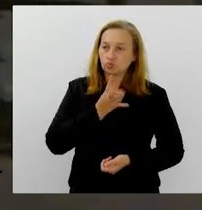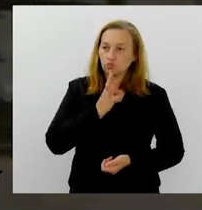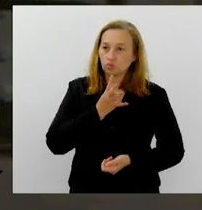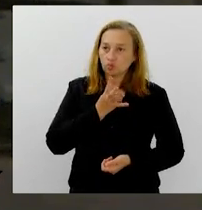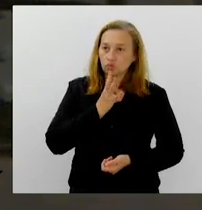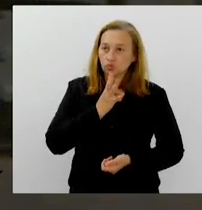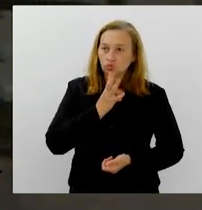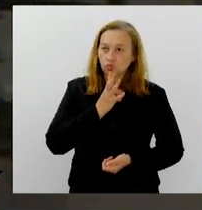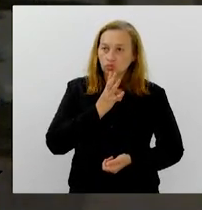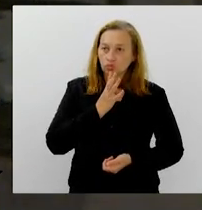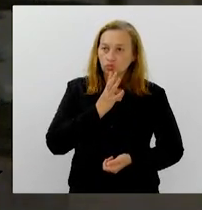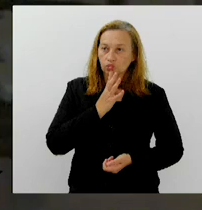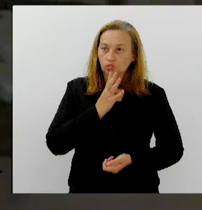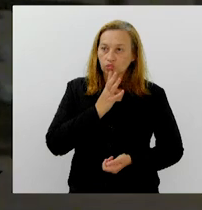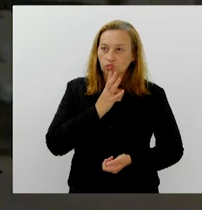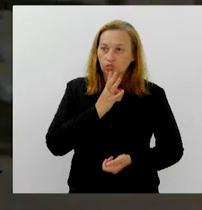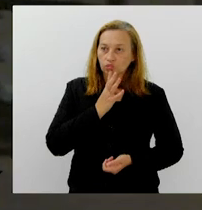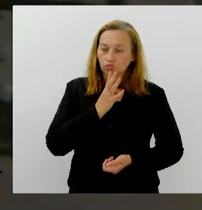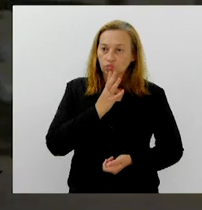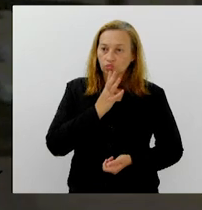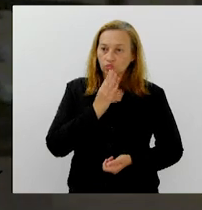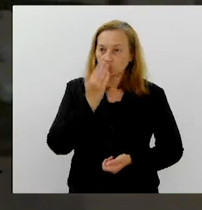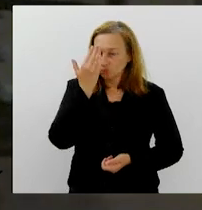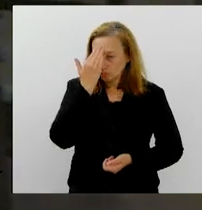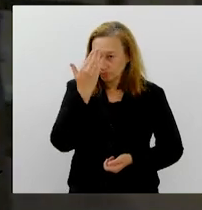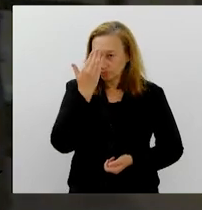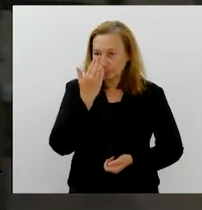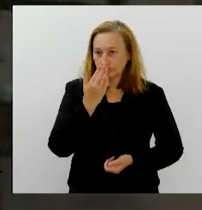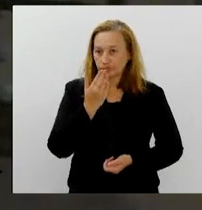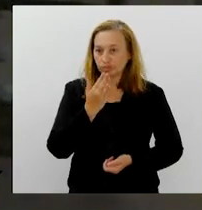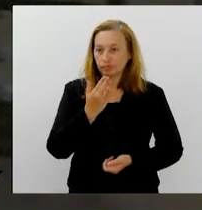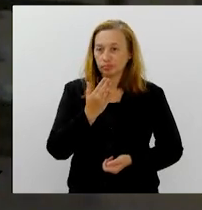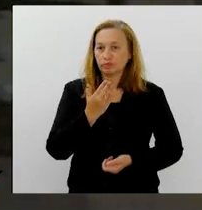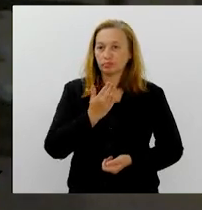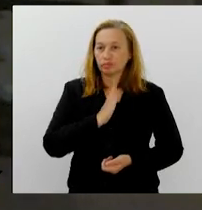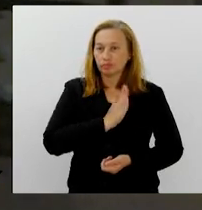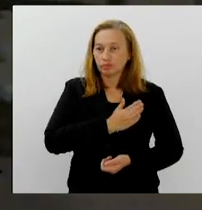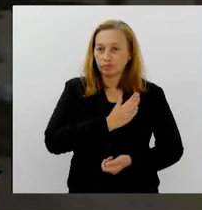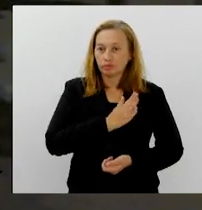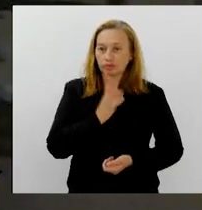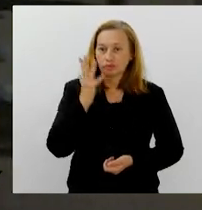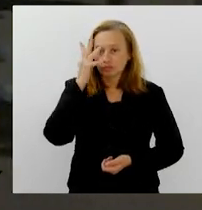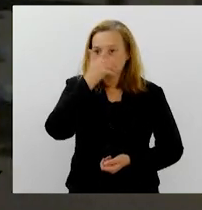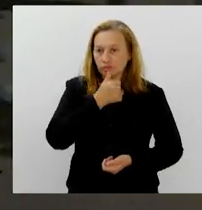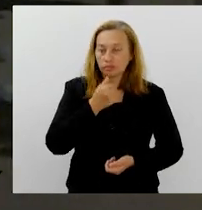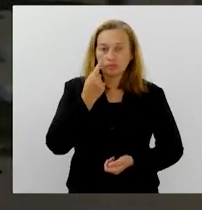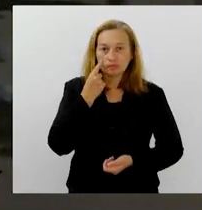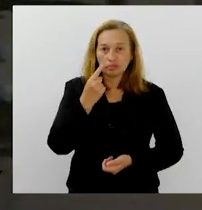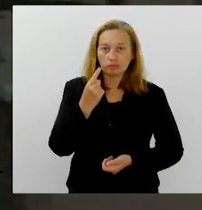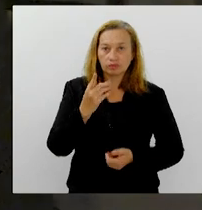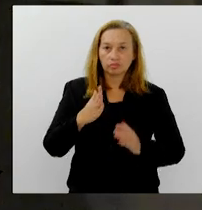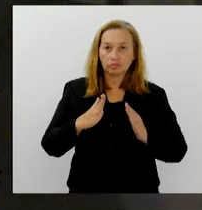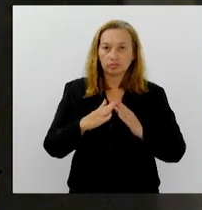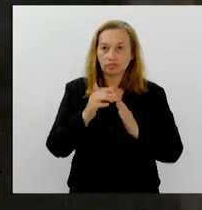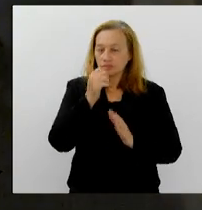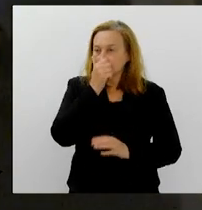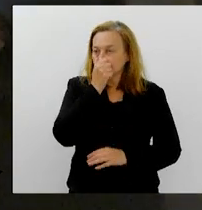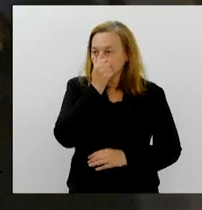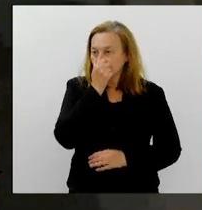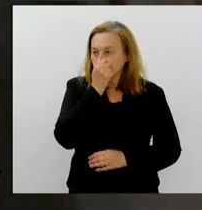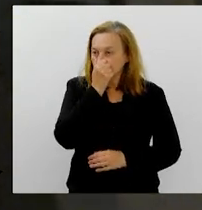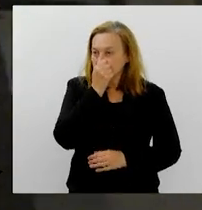reconhecimento do coração, né, o obrigado do coração. Então é muito lindo quando a gente vê uma casa cheia